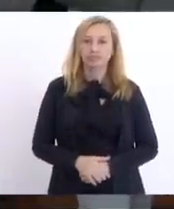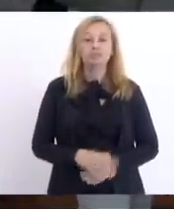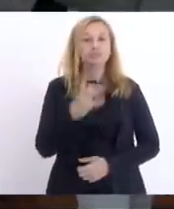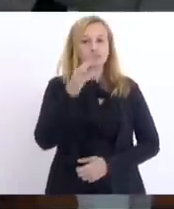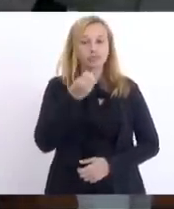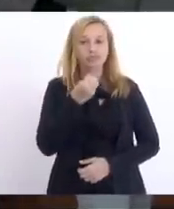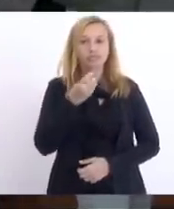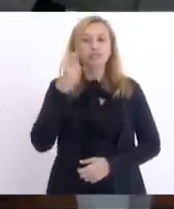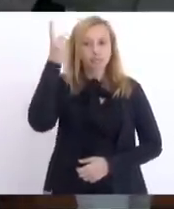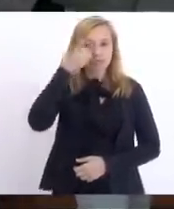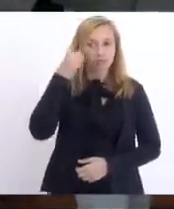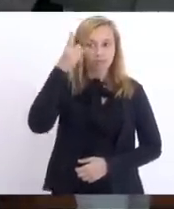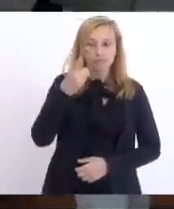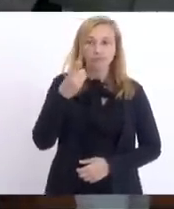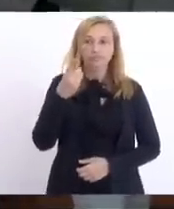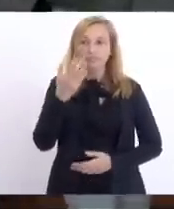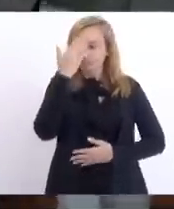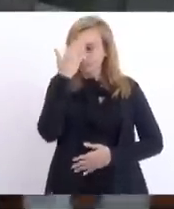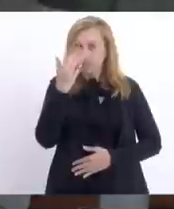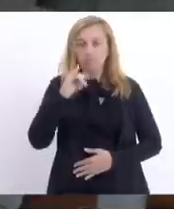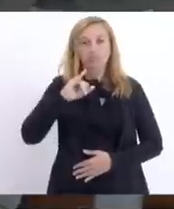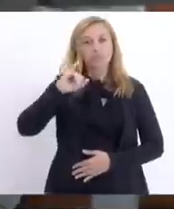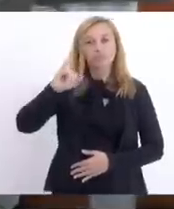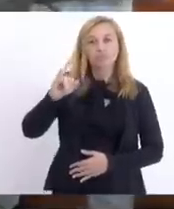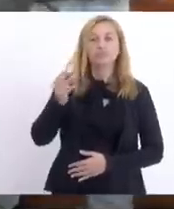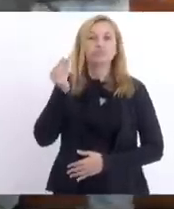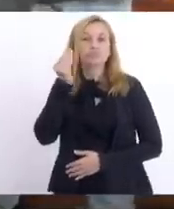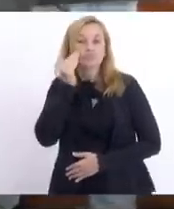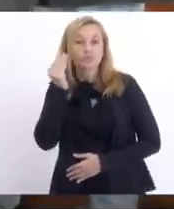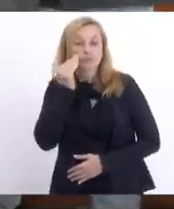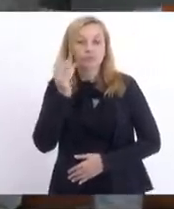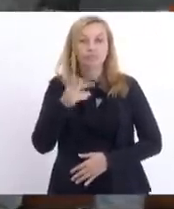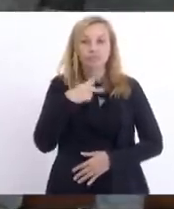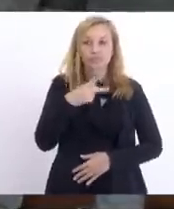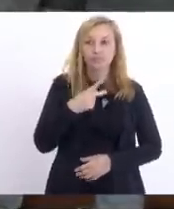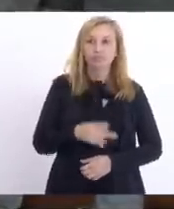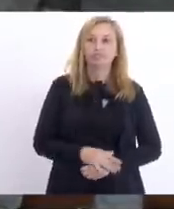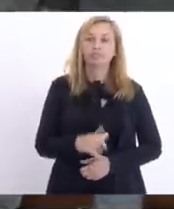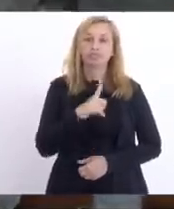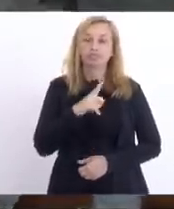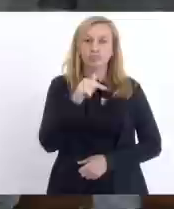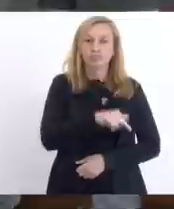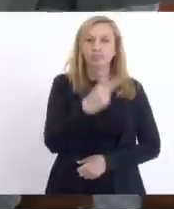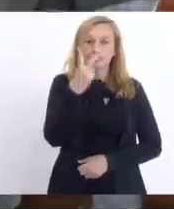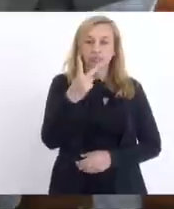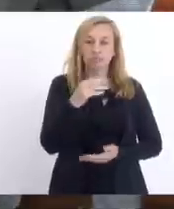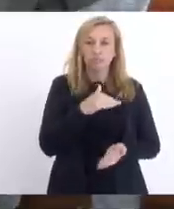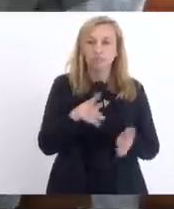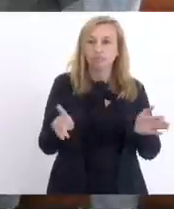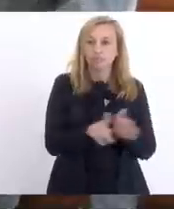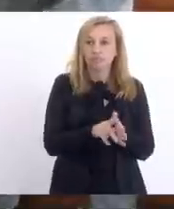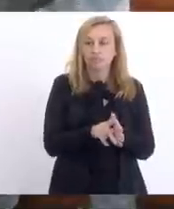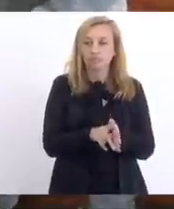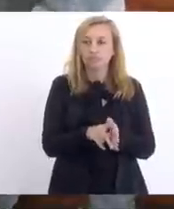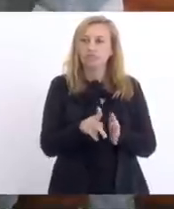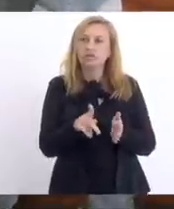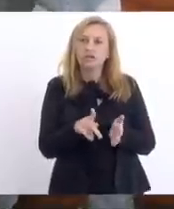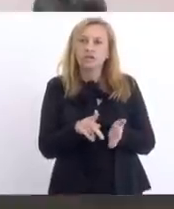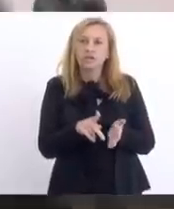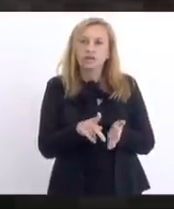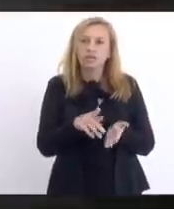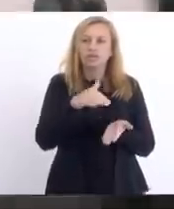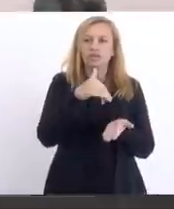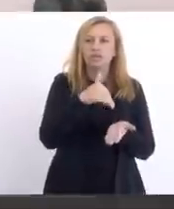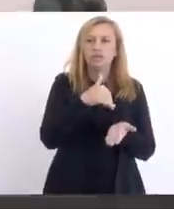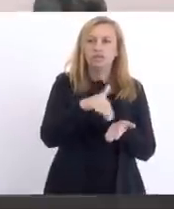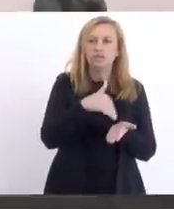deputados. Agradecendo a oportunidade aqui de representar o secretário Vinícius Fará. Nós temos aqui dois projetos da Secretaria de Desenvolvimento Econômico.